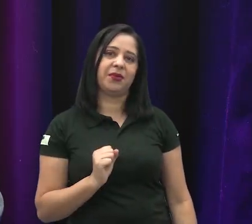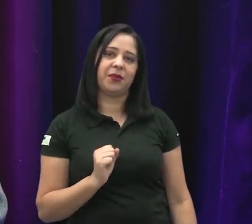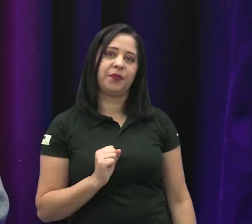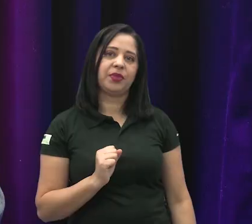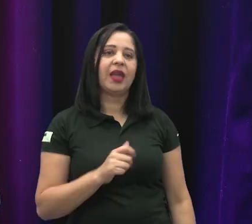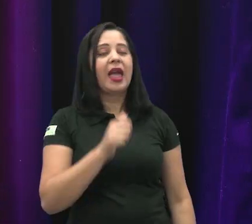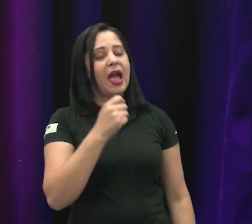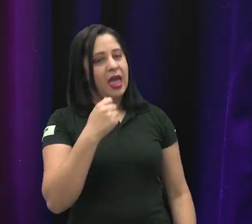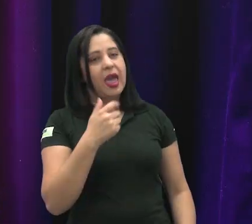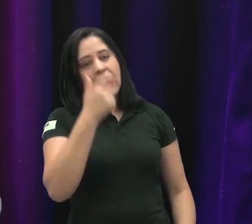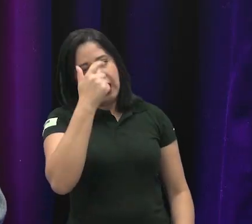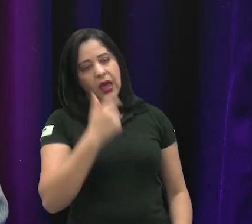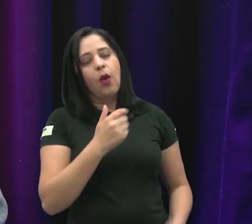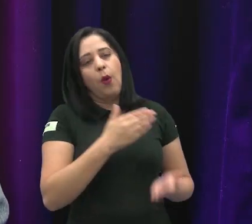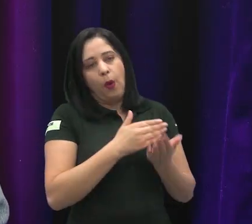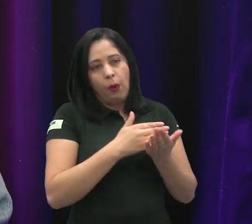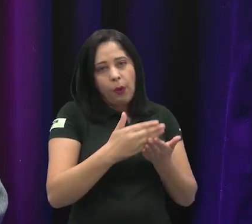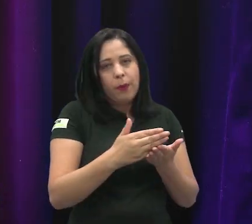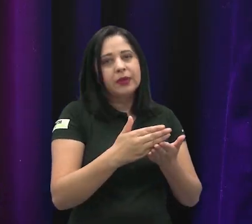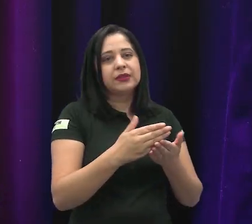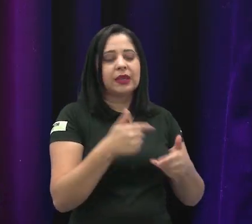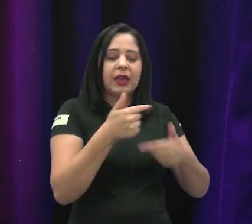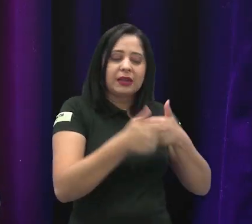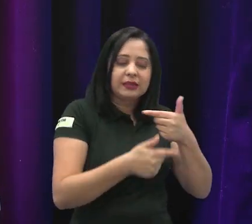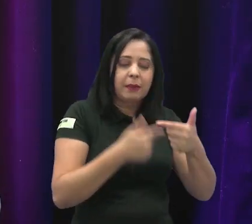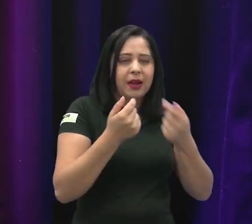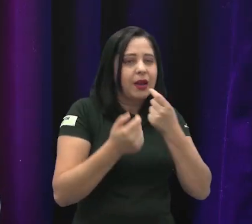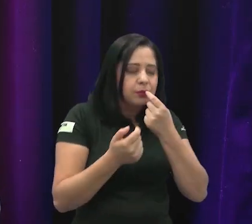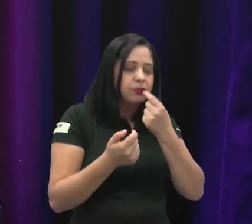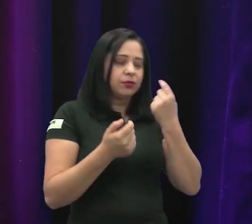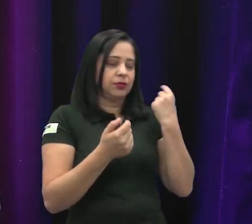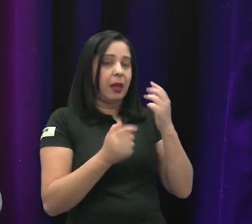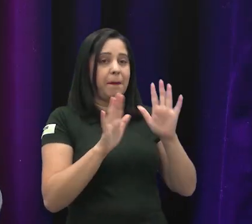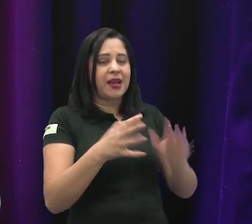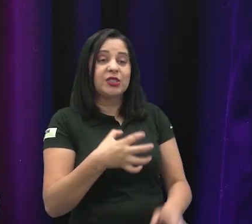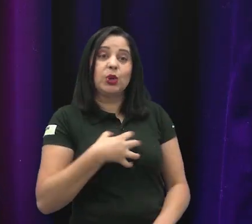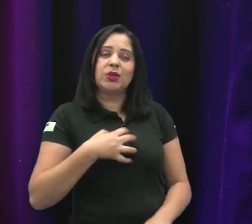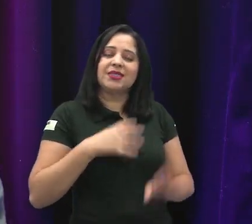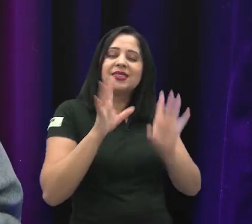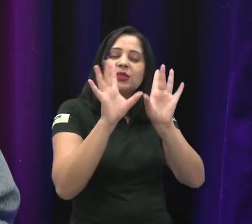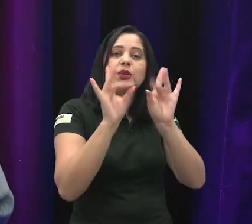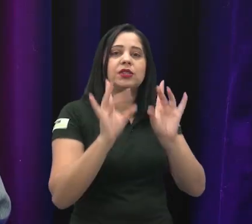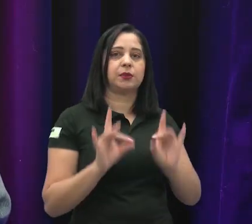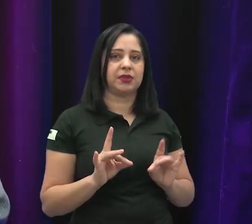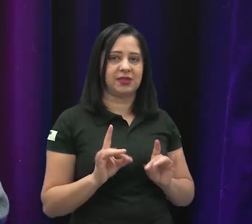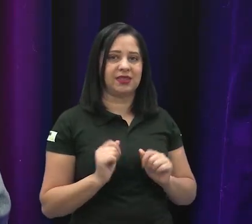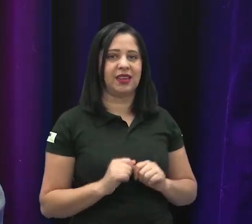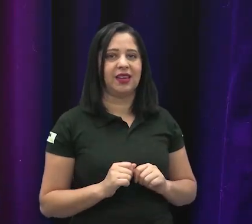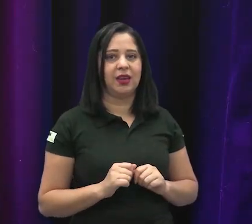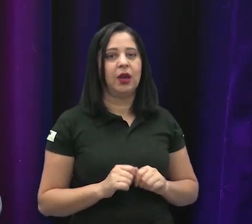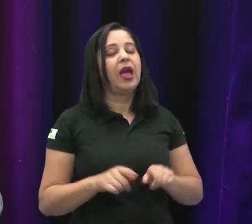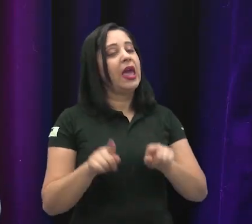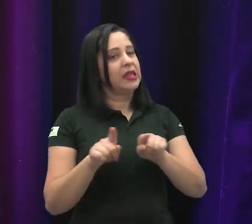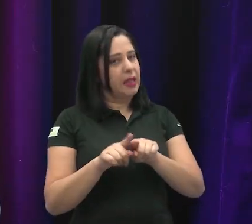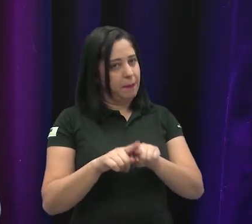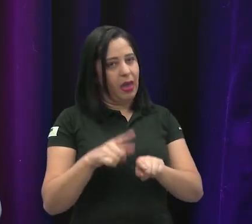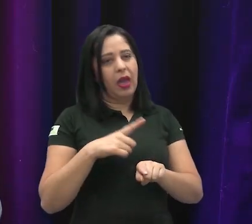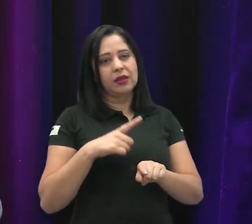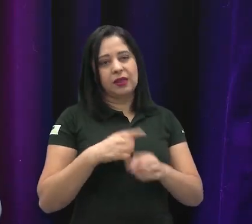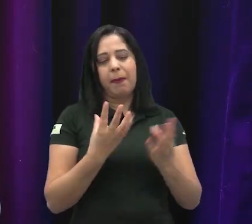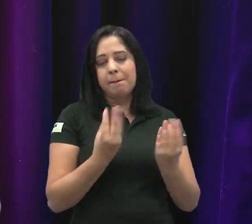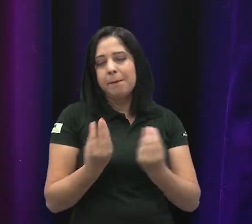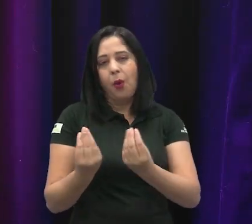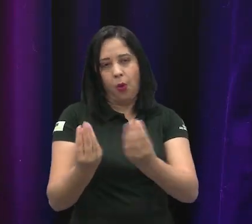no roteiro, na direção também do programa, então está muito especial de verdade. E tendo muitas mãos aí, né, também